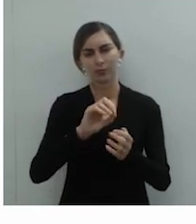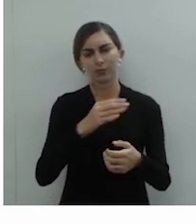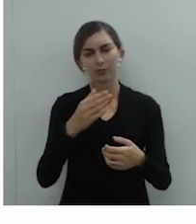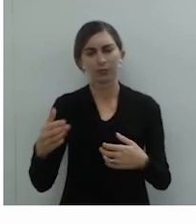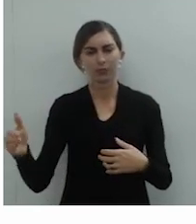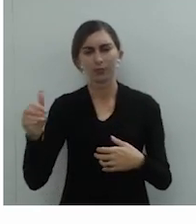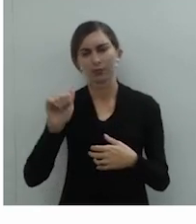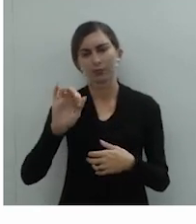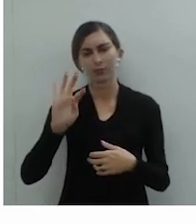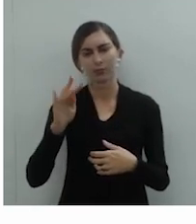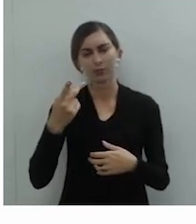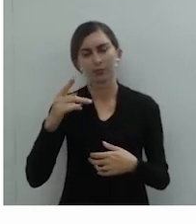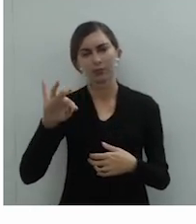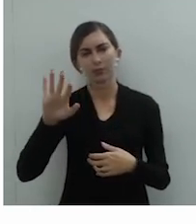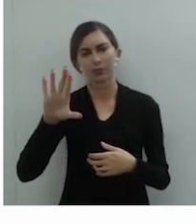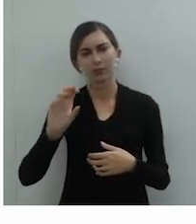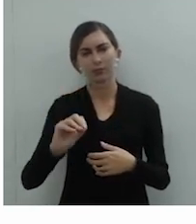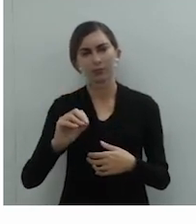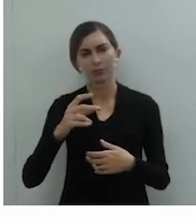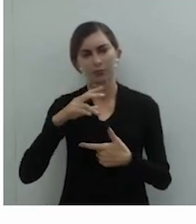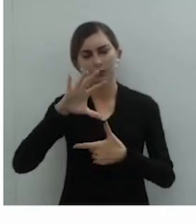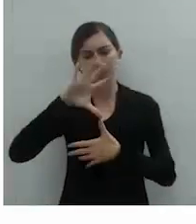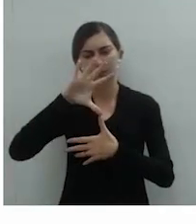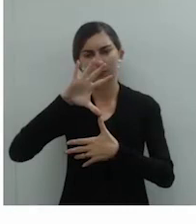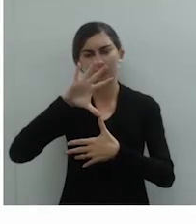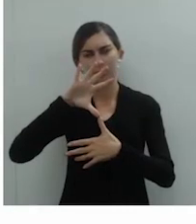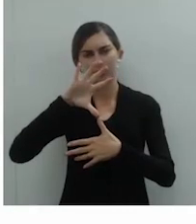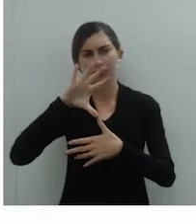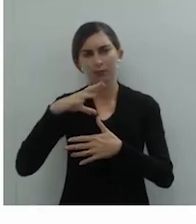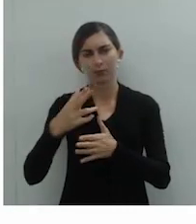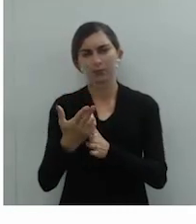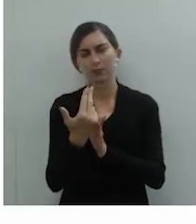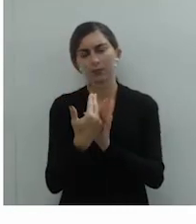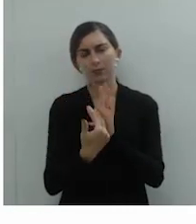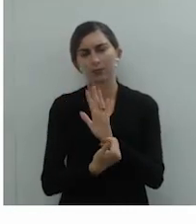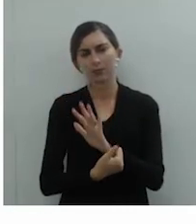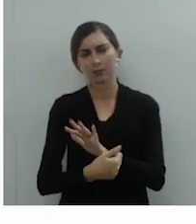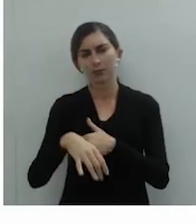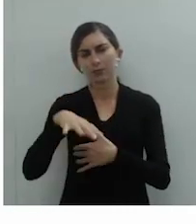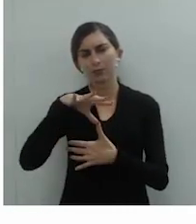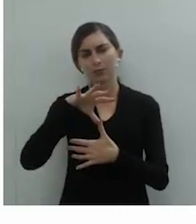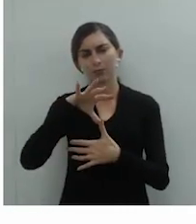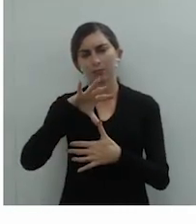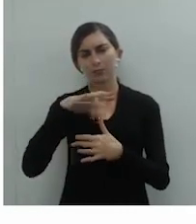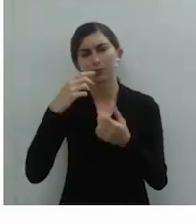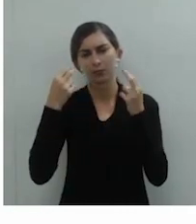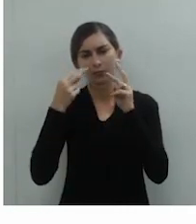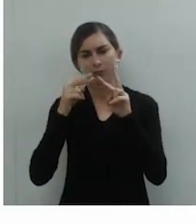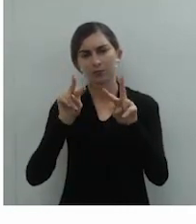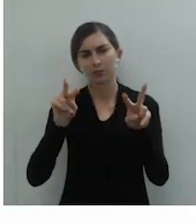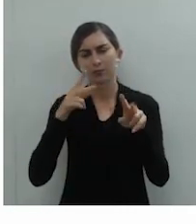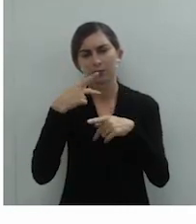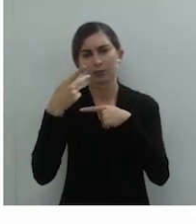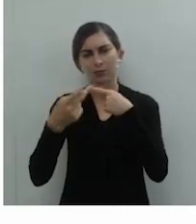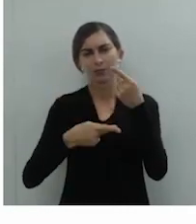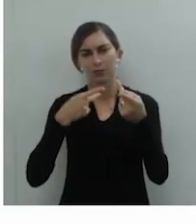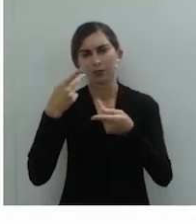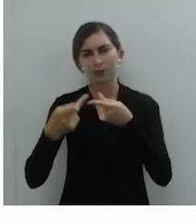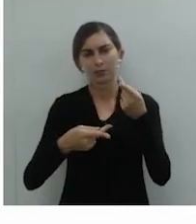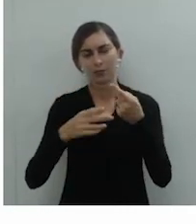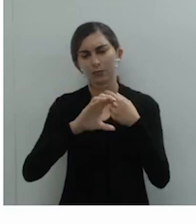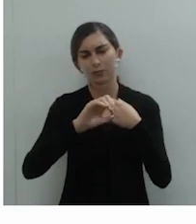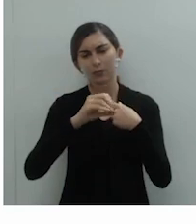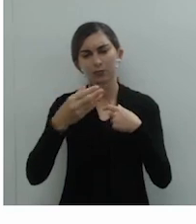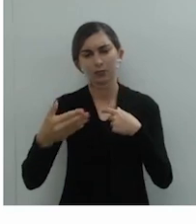Atlântico. Ele traz um pouco desse mapa desenhado e vejam quando falamos de Oceano